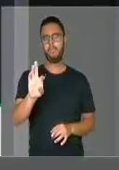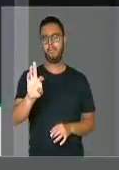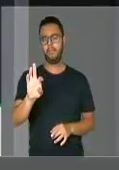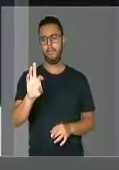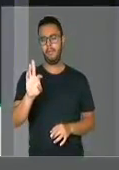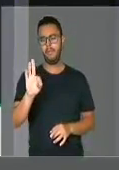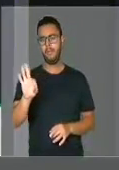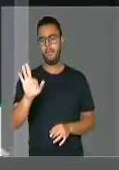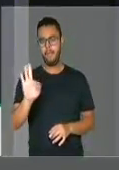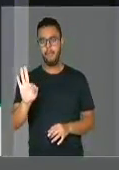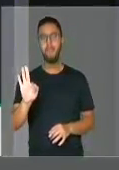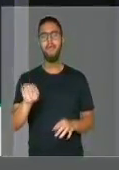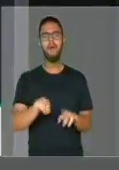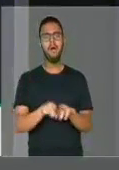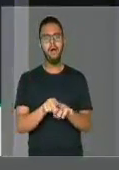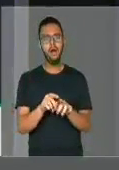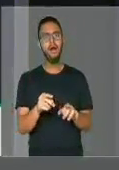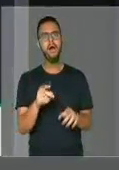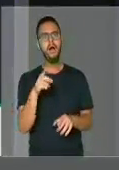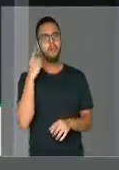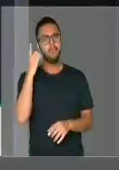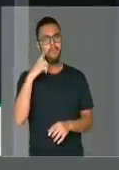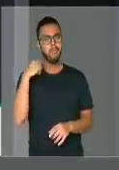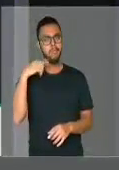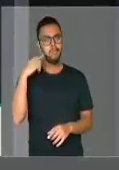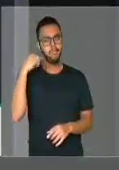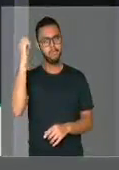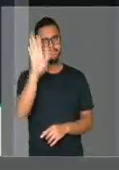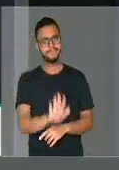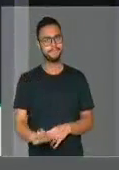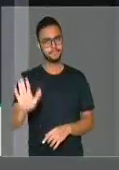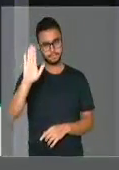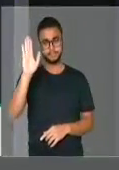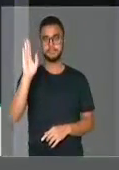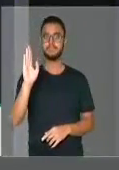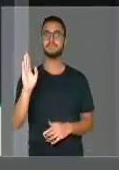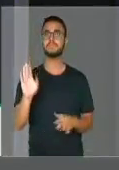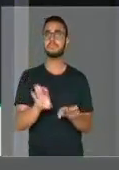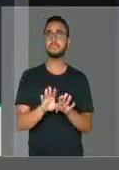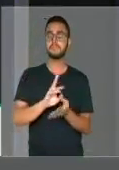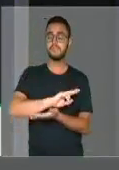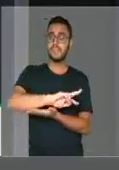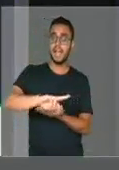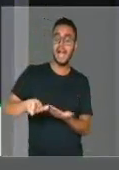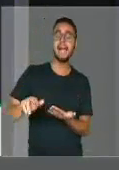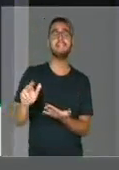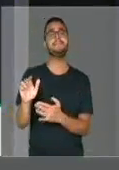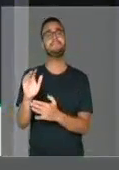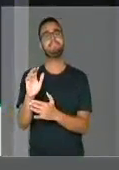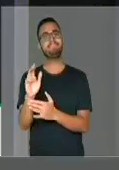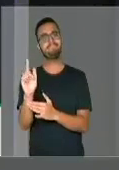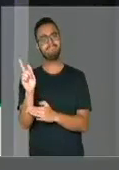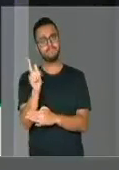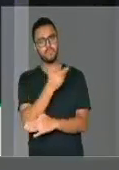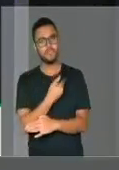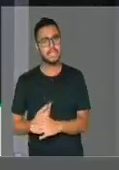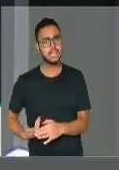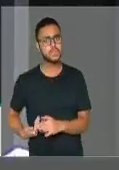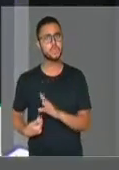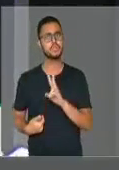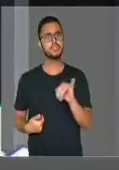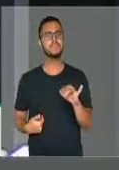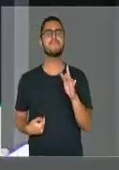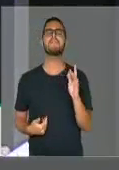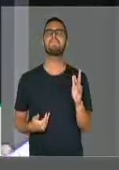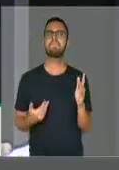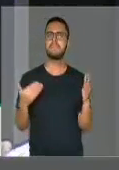Federal, a Procuradora-Geral de Justiça e vários governadores de estados que vão participar de um